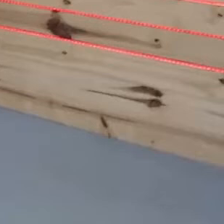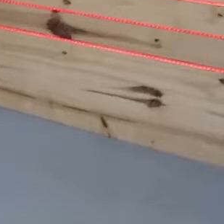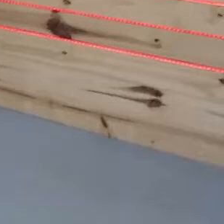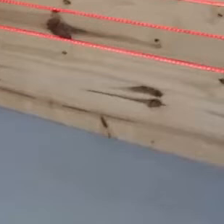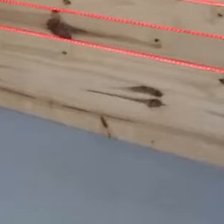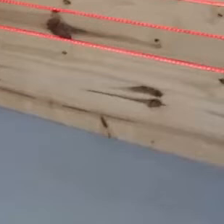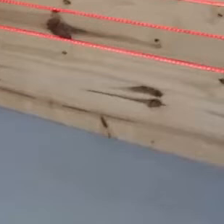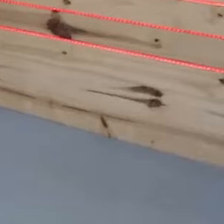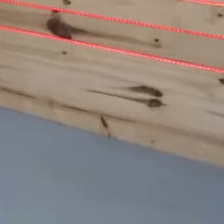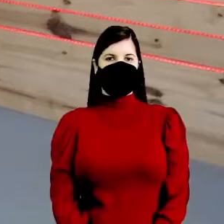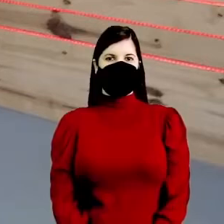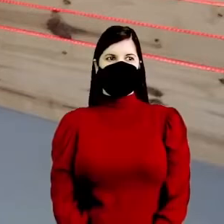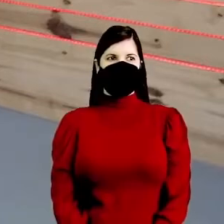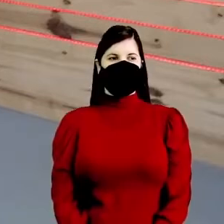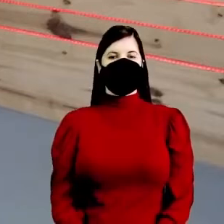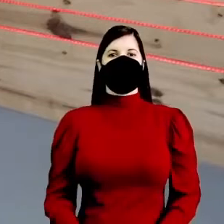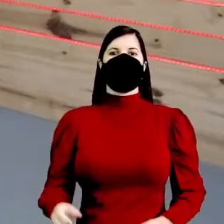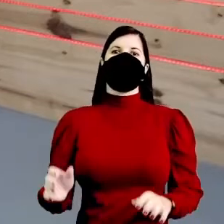de slides.